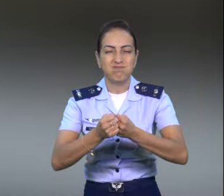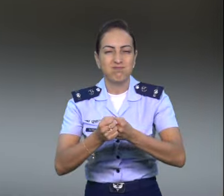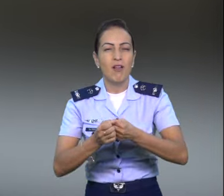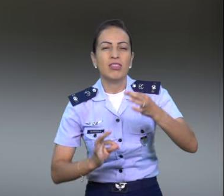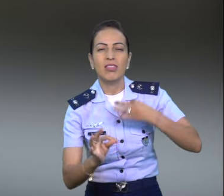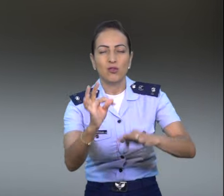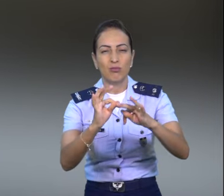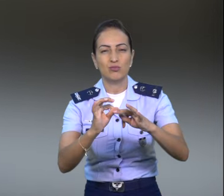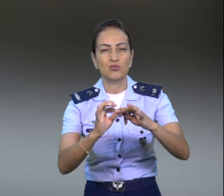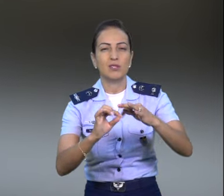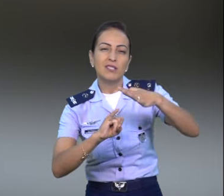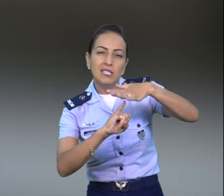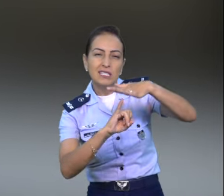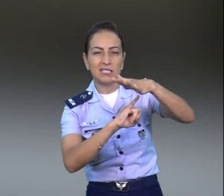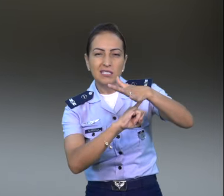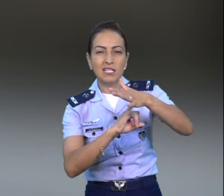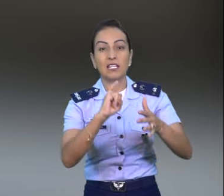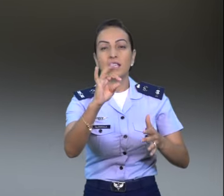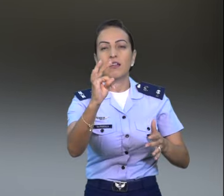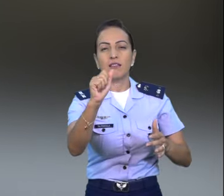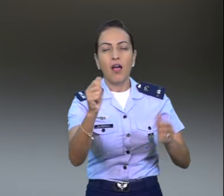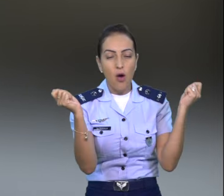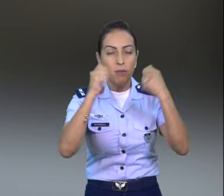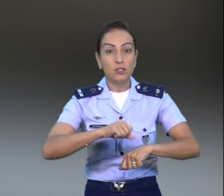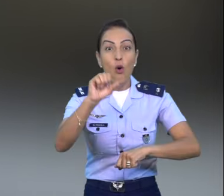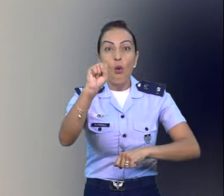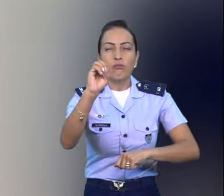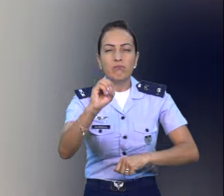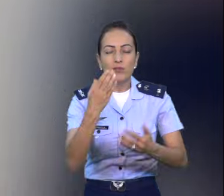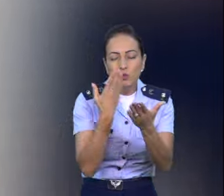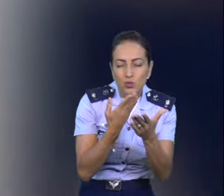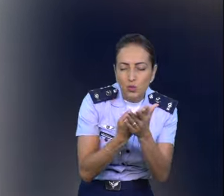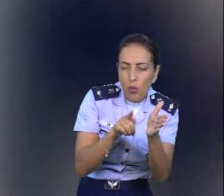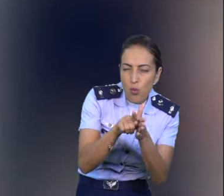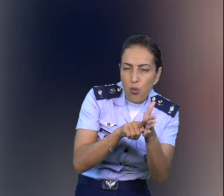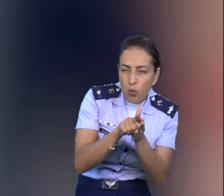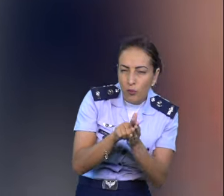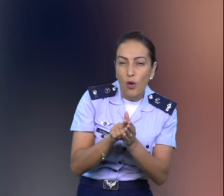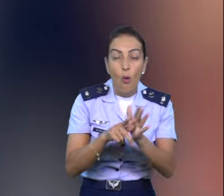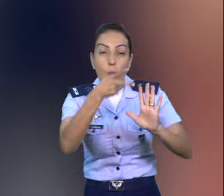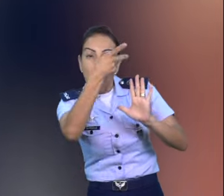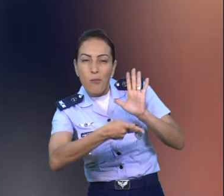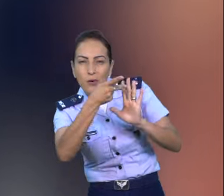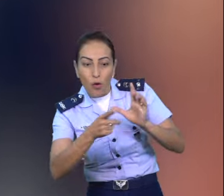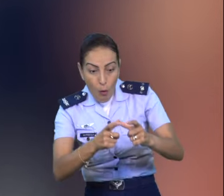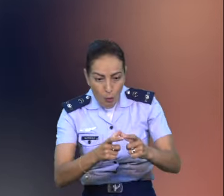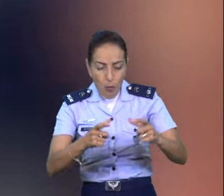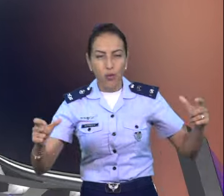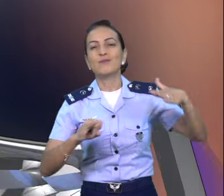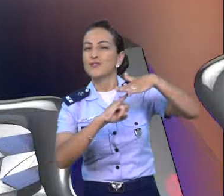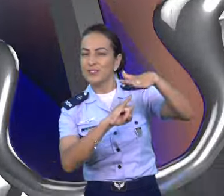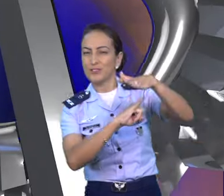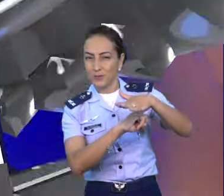Instituto Tecnológico de Aeronáutica, o ITA, com capacidade para 80 estudantes, o qual faz parte do projeto de